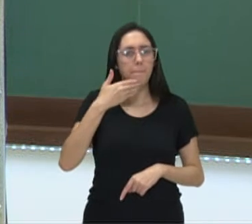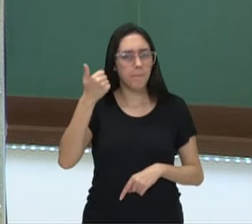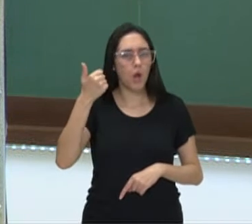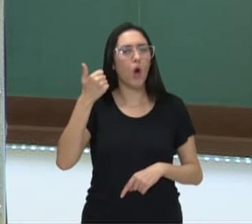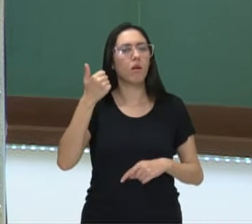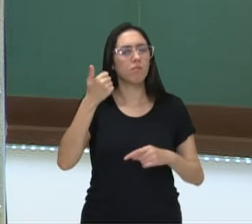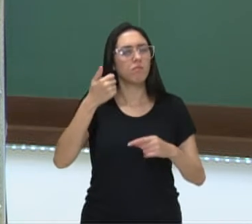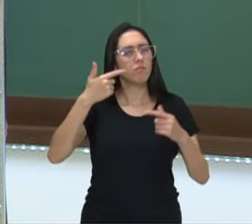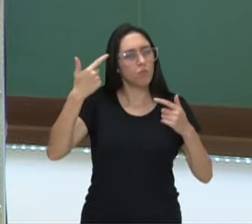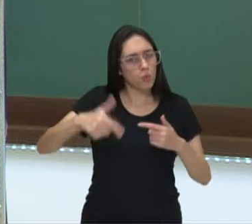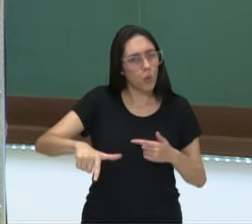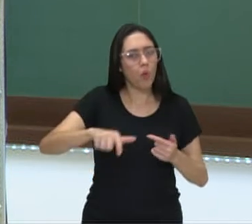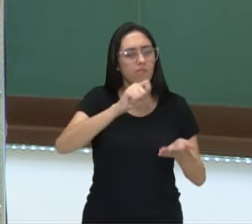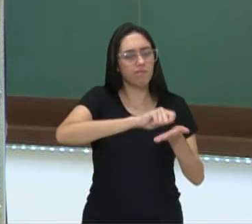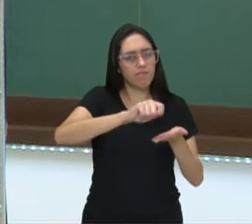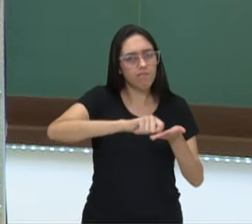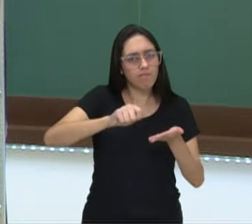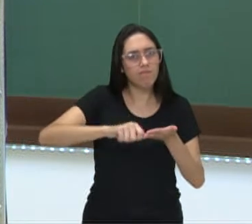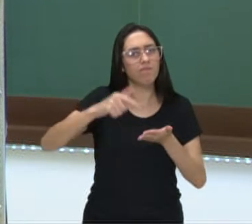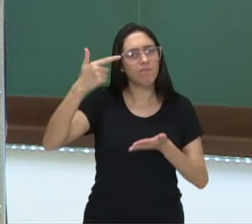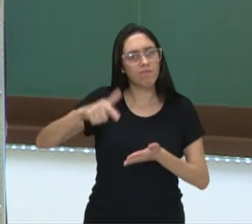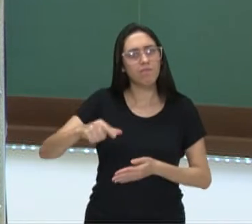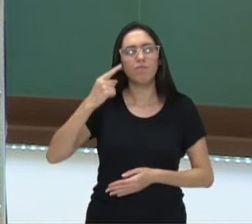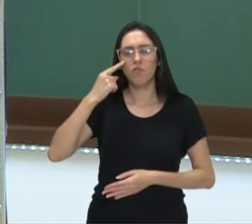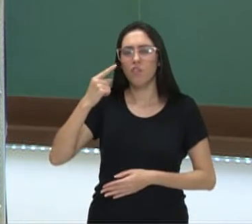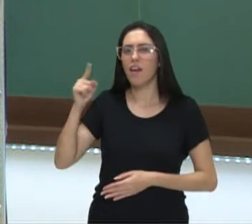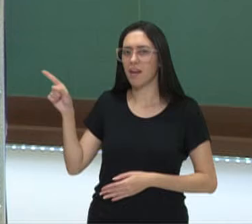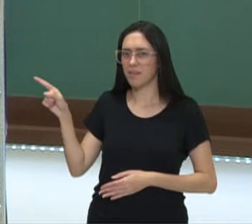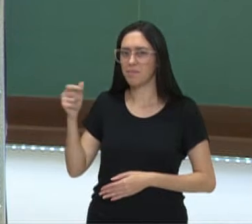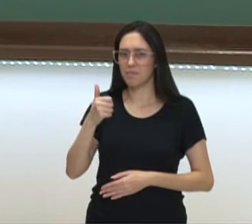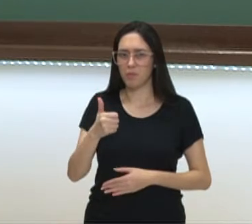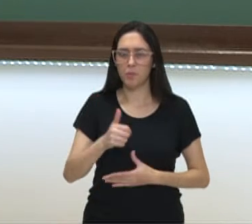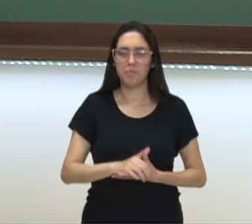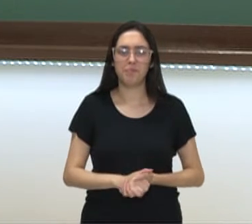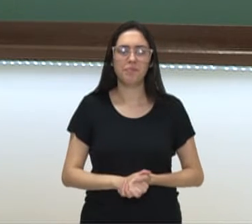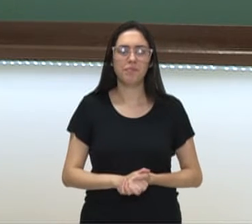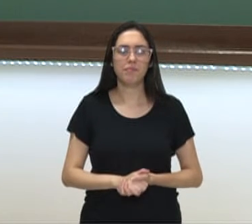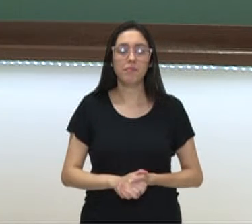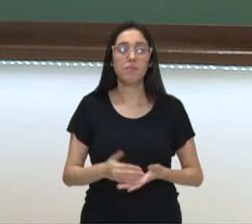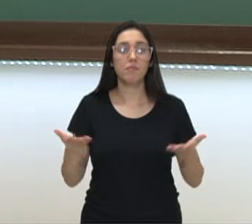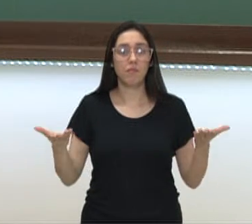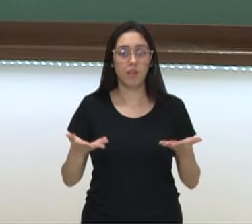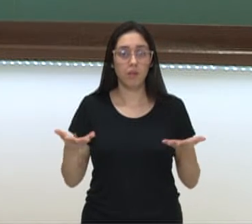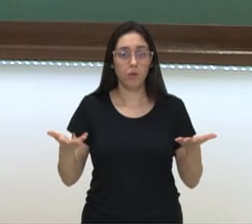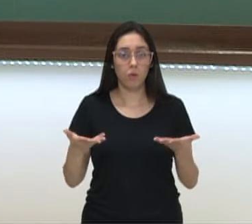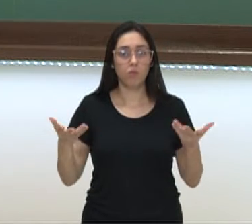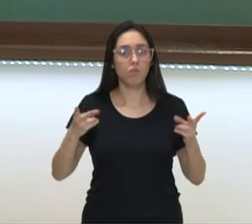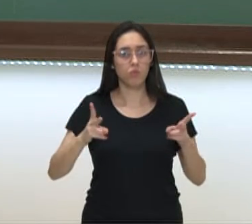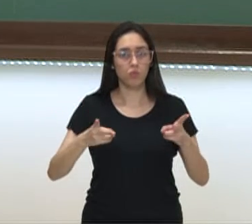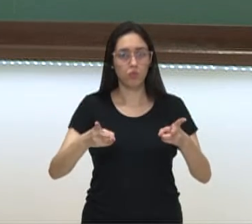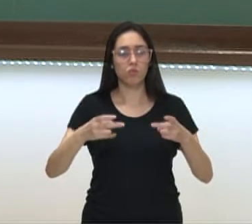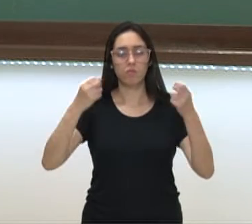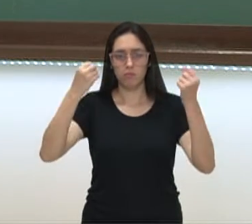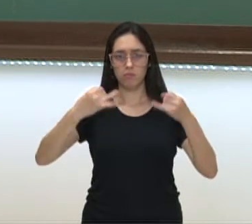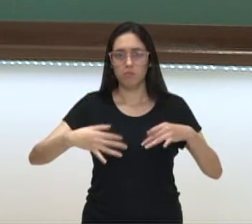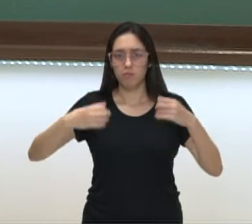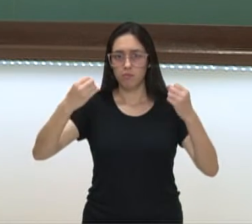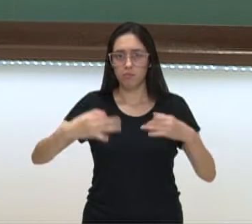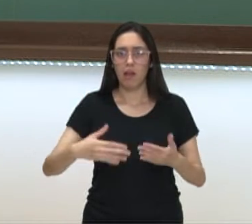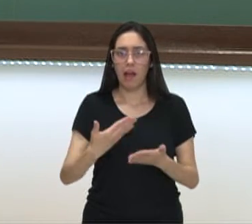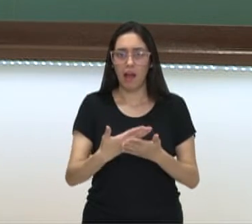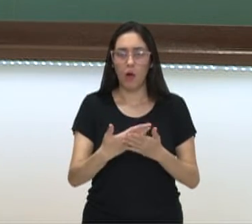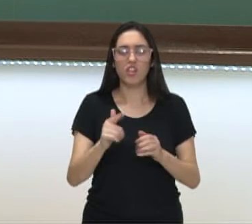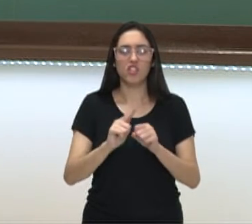revendo aí e realizando novamente essa atividade. E agora, a gente vai seguindo aqui com a nossa aula de